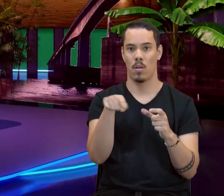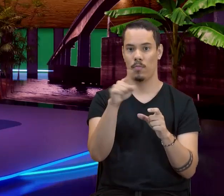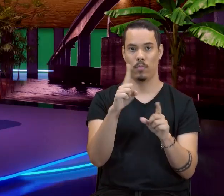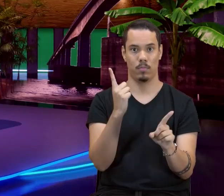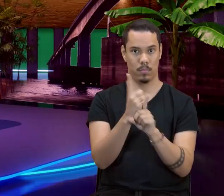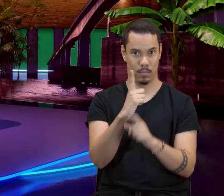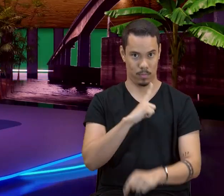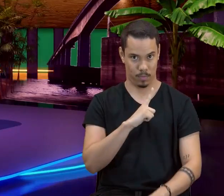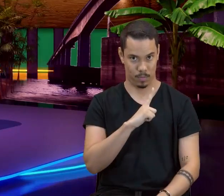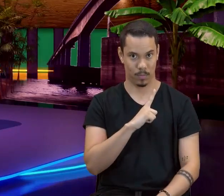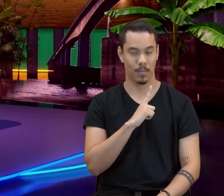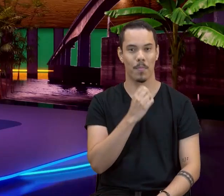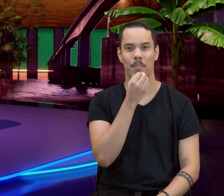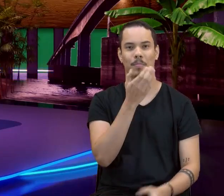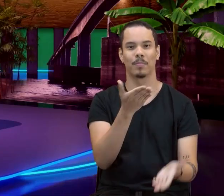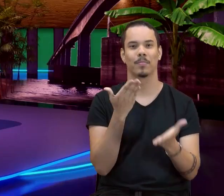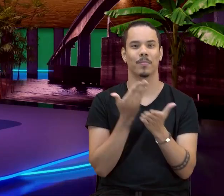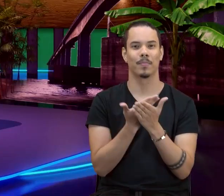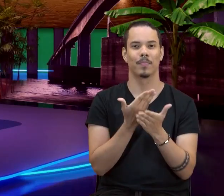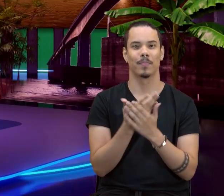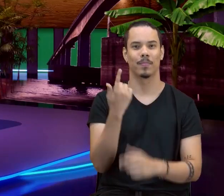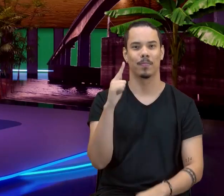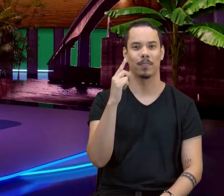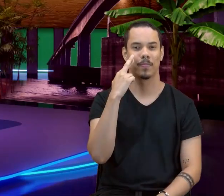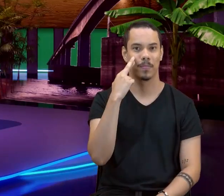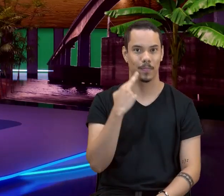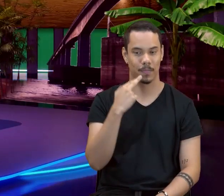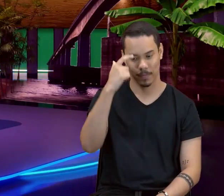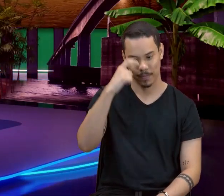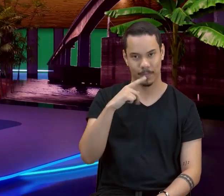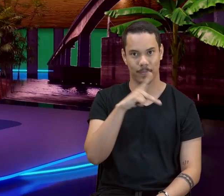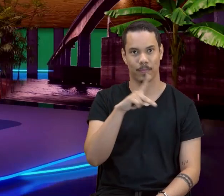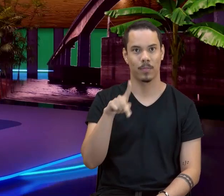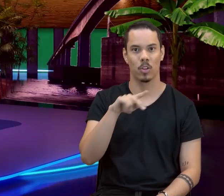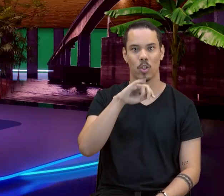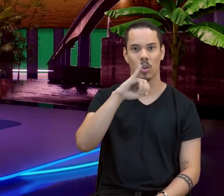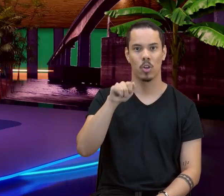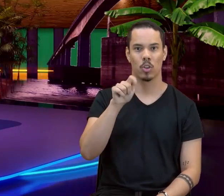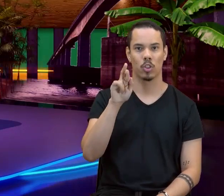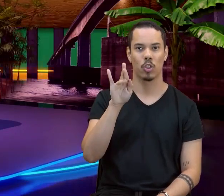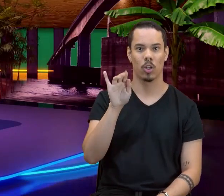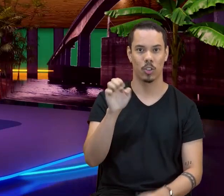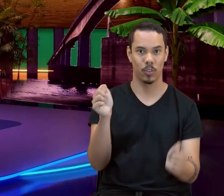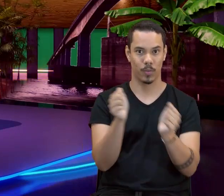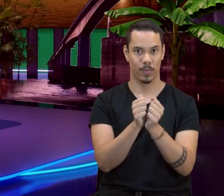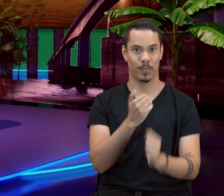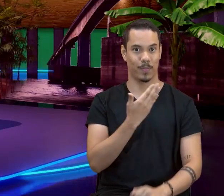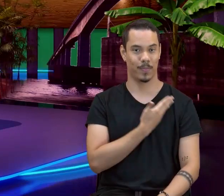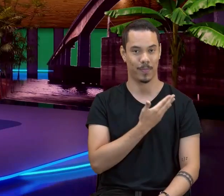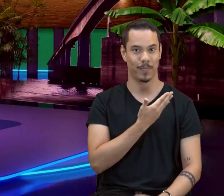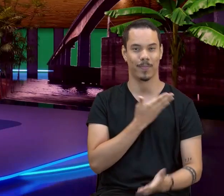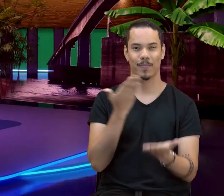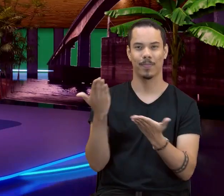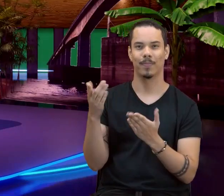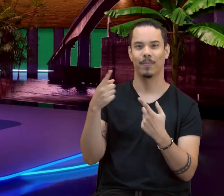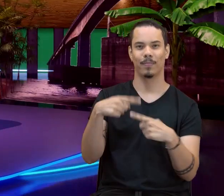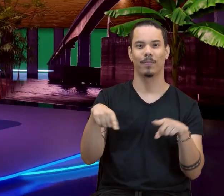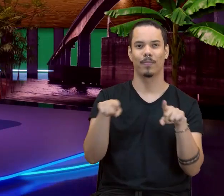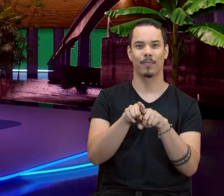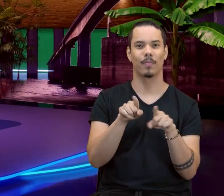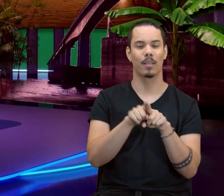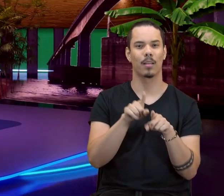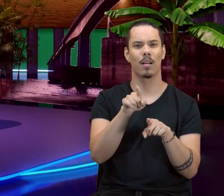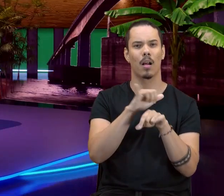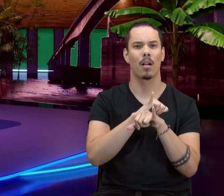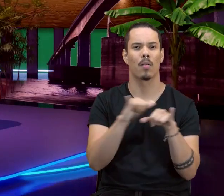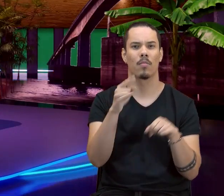nossa aula de Geografia de Rondônia. Eu, professor Jorge, convido aqui meu amigo nessa parceria para levar você